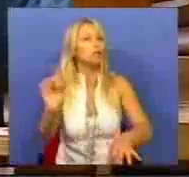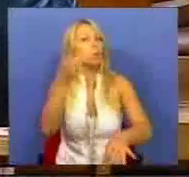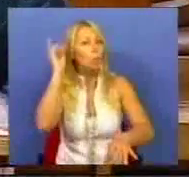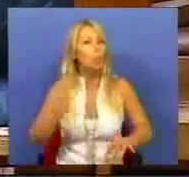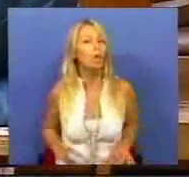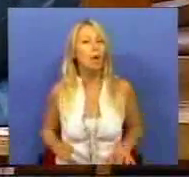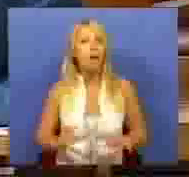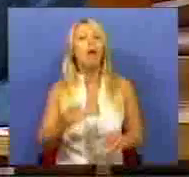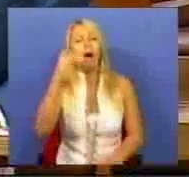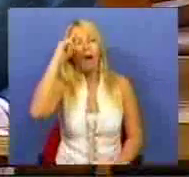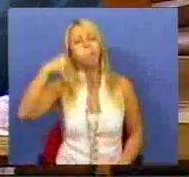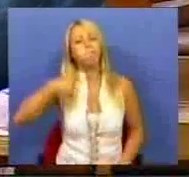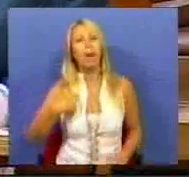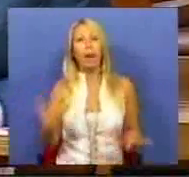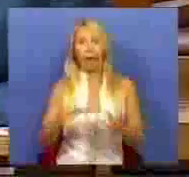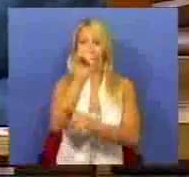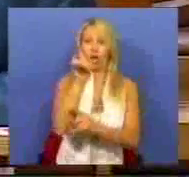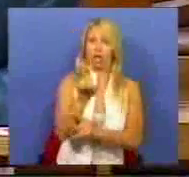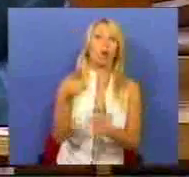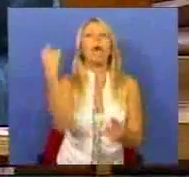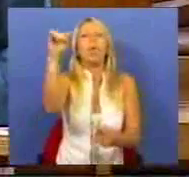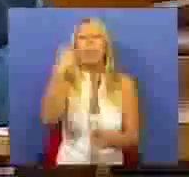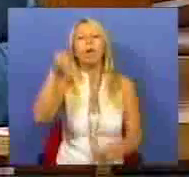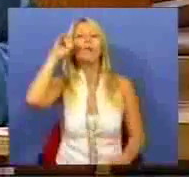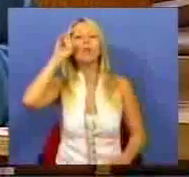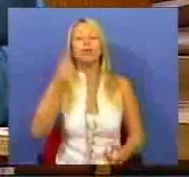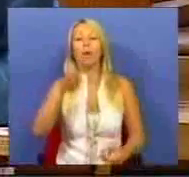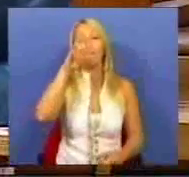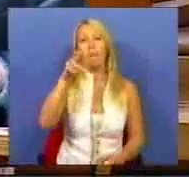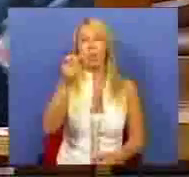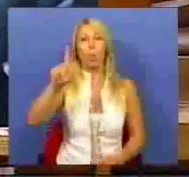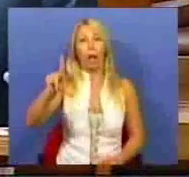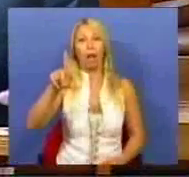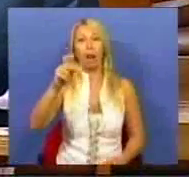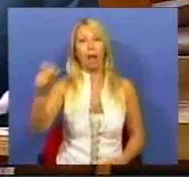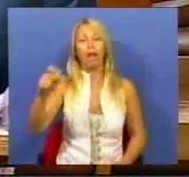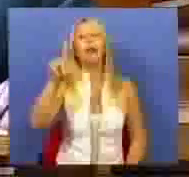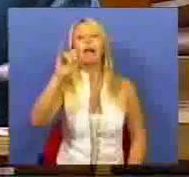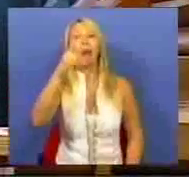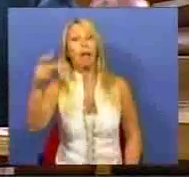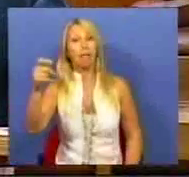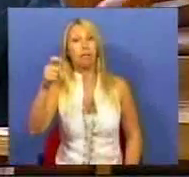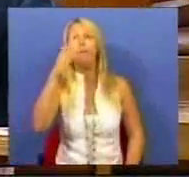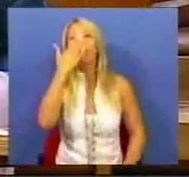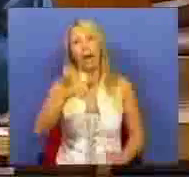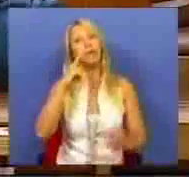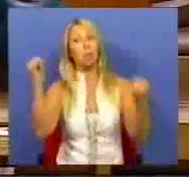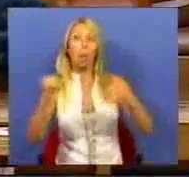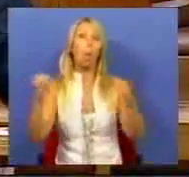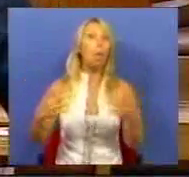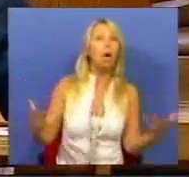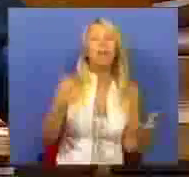Bem sei que esta é, porventura, a única questão em que José Sócrates e Manuela Ferreira Leite parecem estar de acordo. Se ela diz que a crise foi